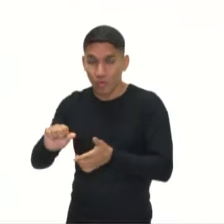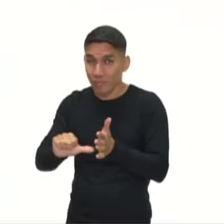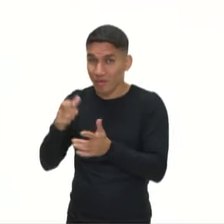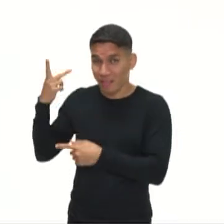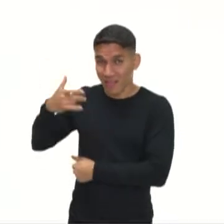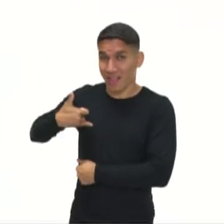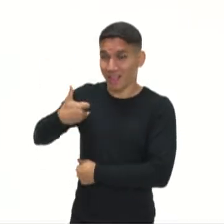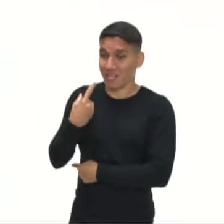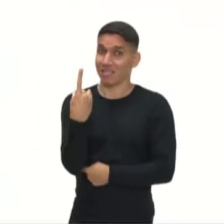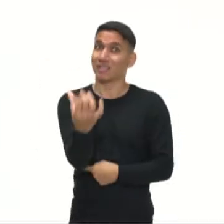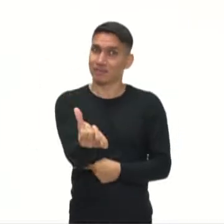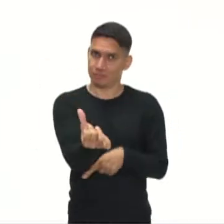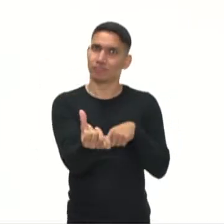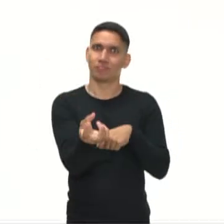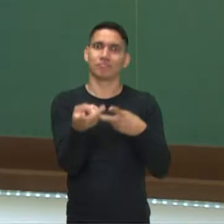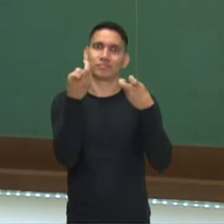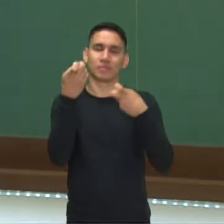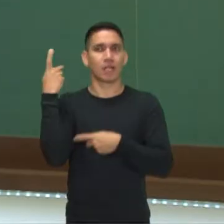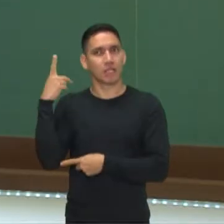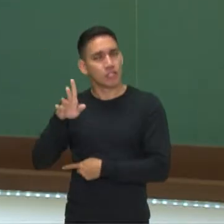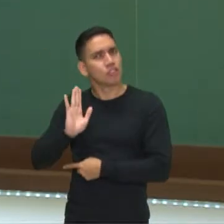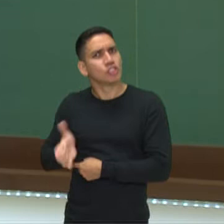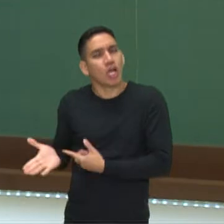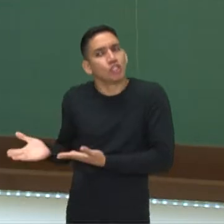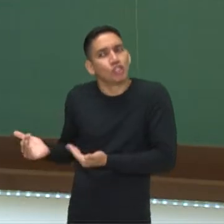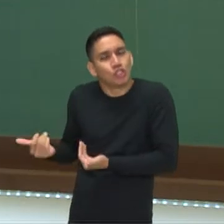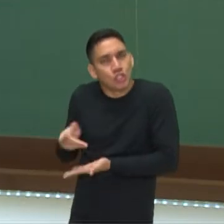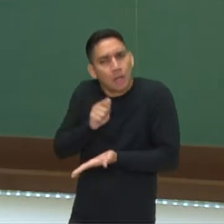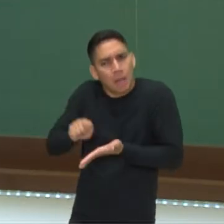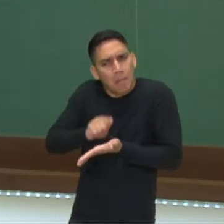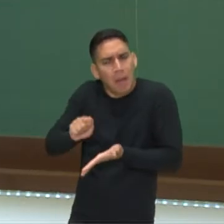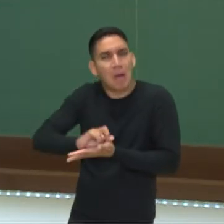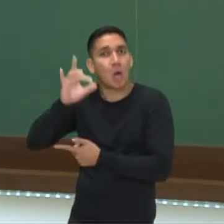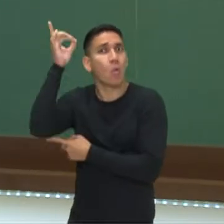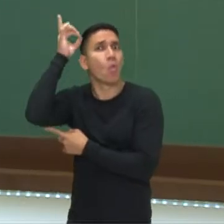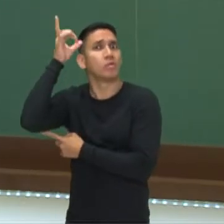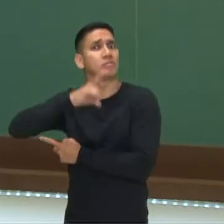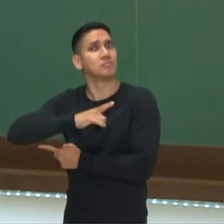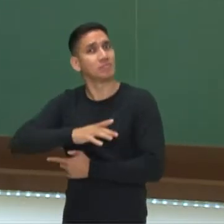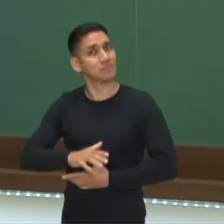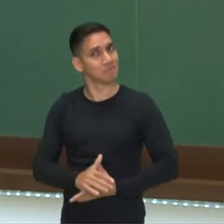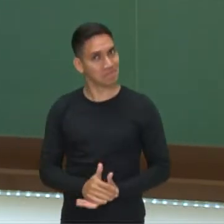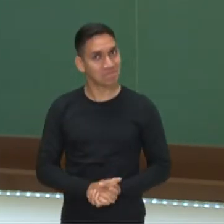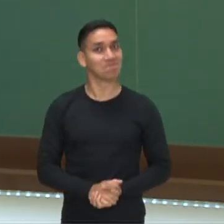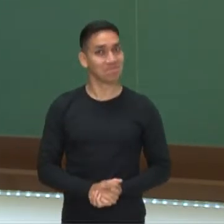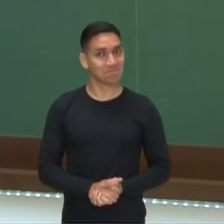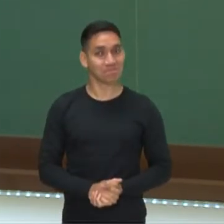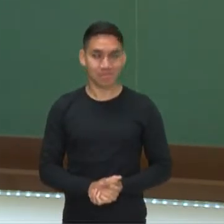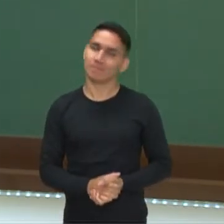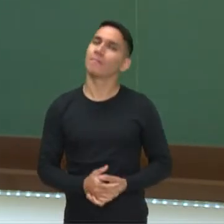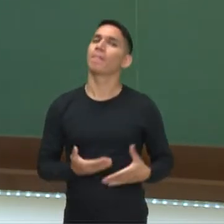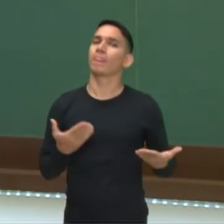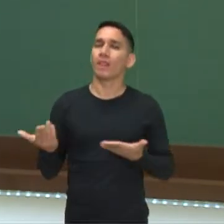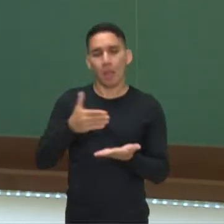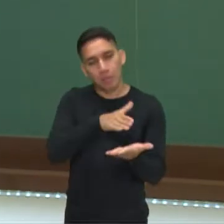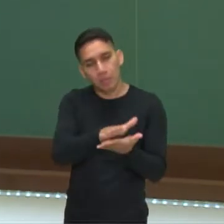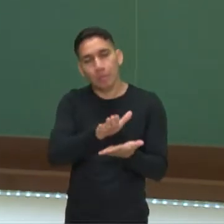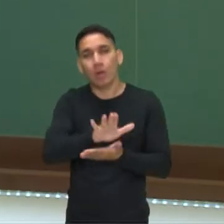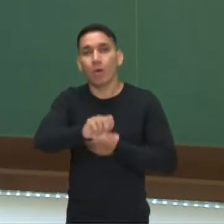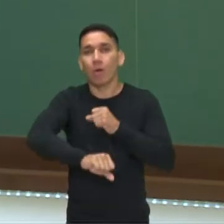16 anos. Percebam que desde muito jovem ela já tinha talento. 16 anos de idade e publicado